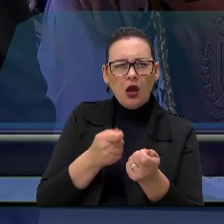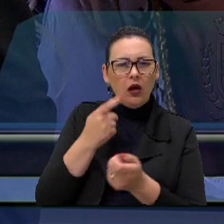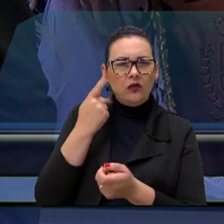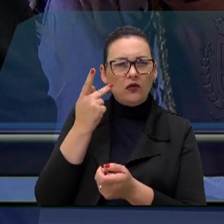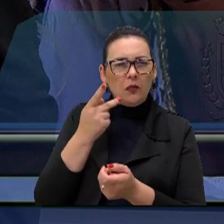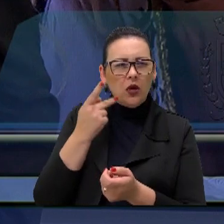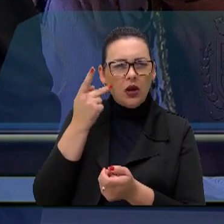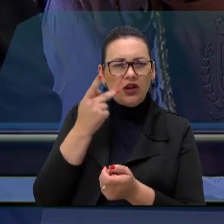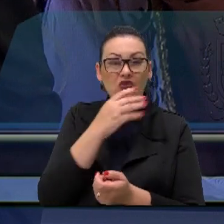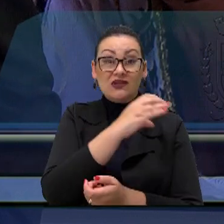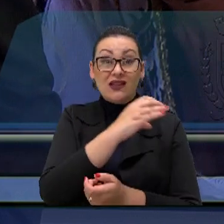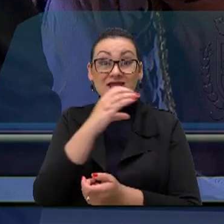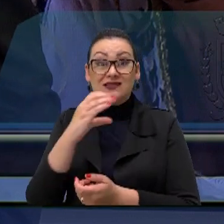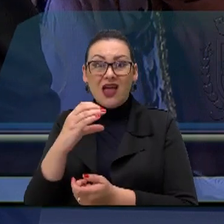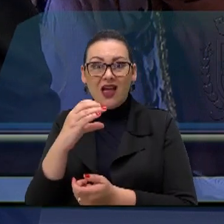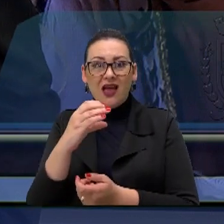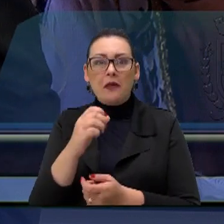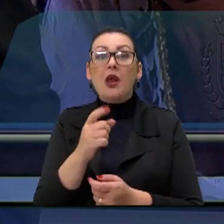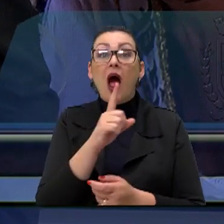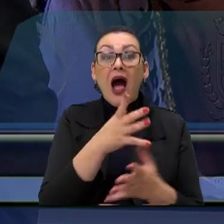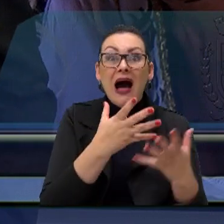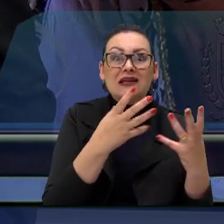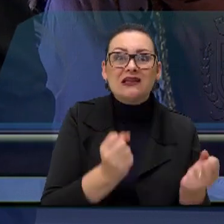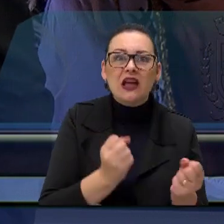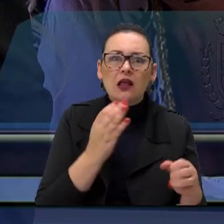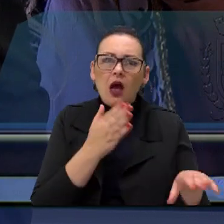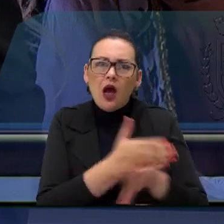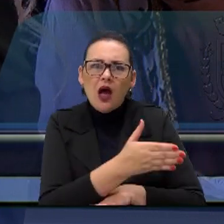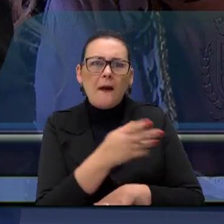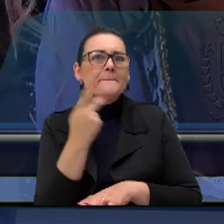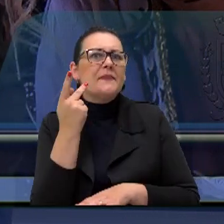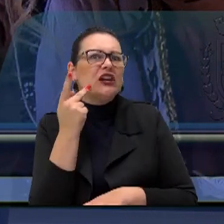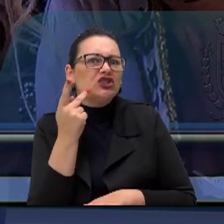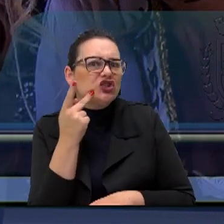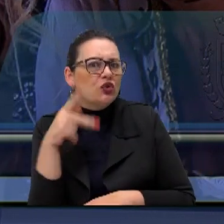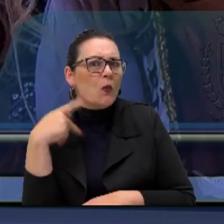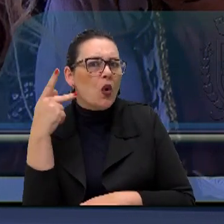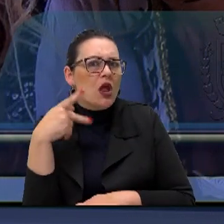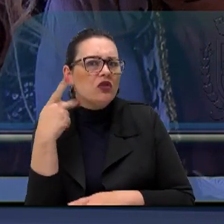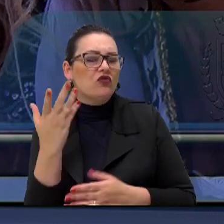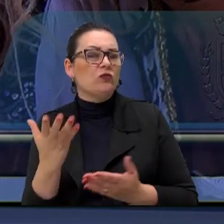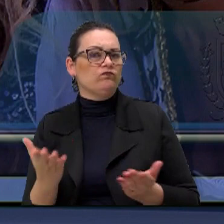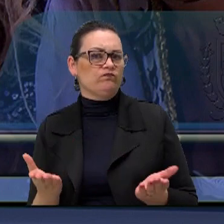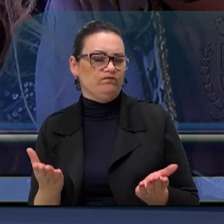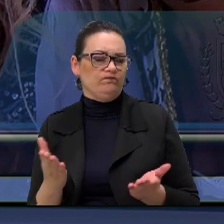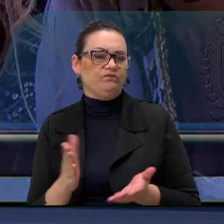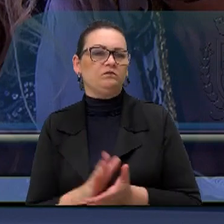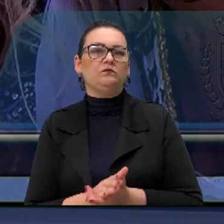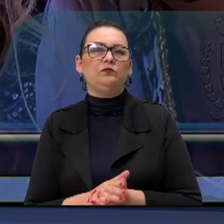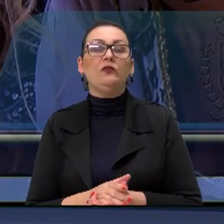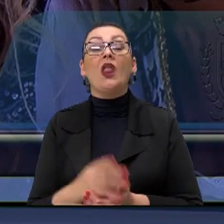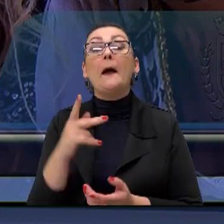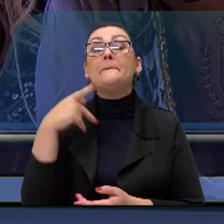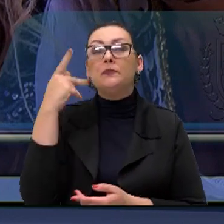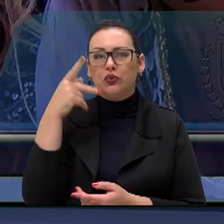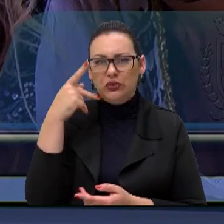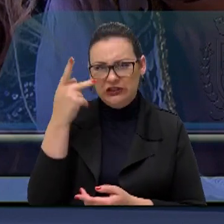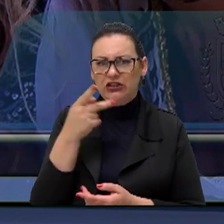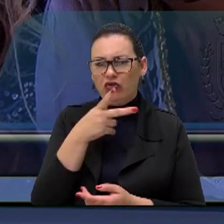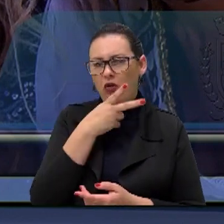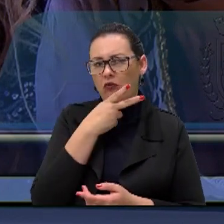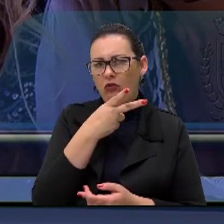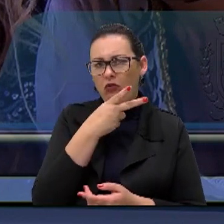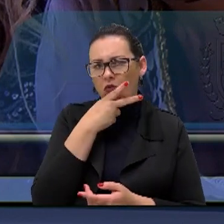por CCs para quem aceita entrar nesse ou naquele partido. A política de Santa